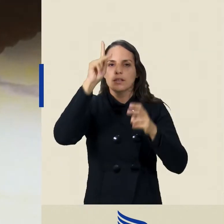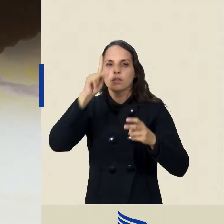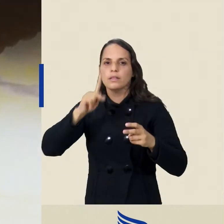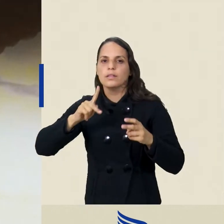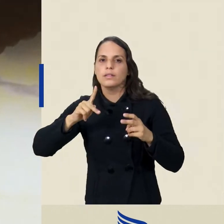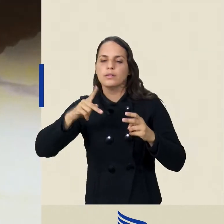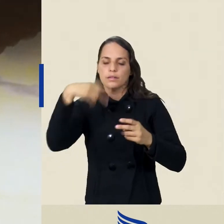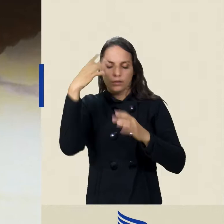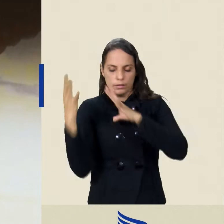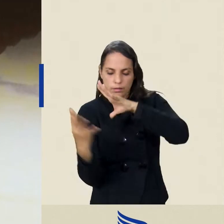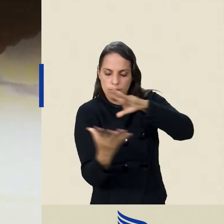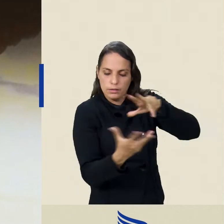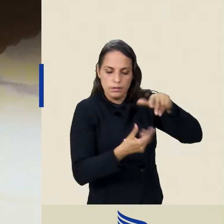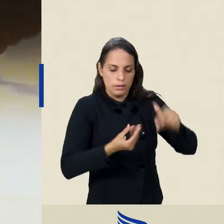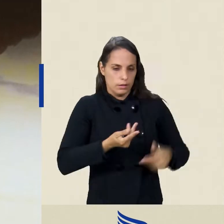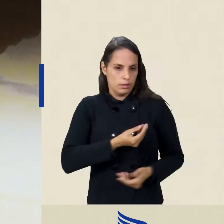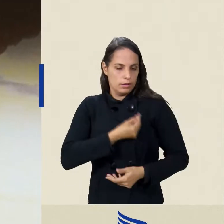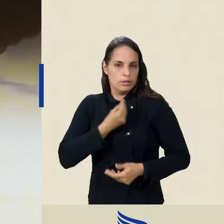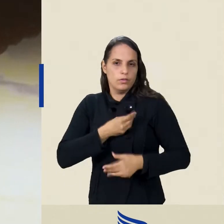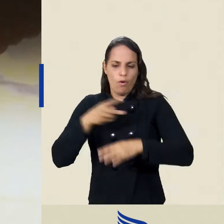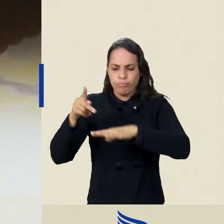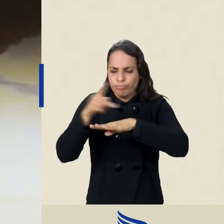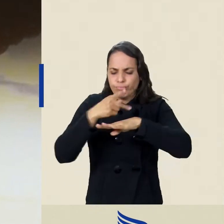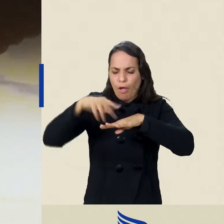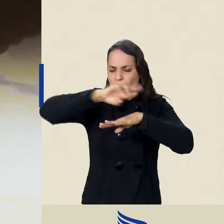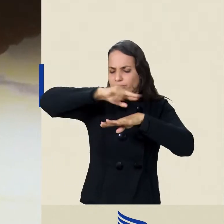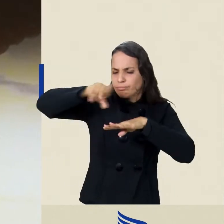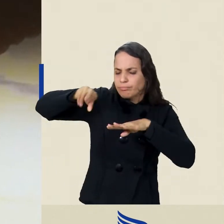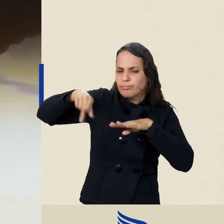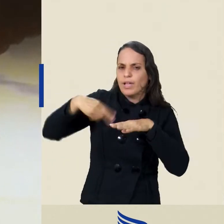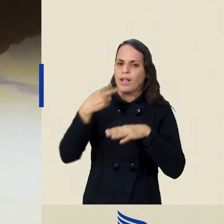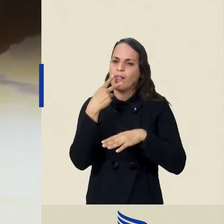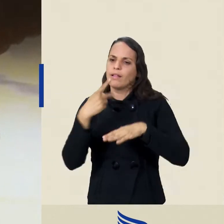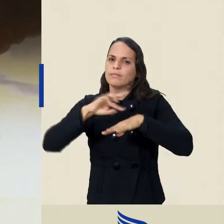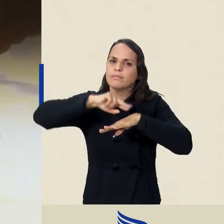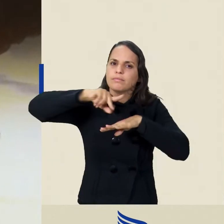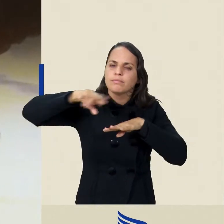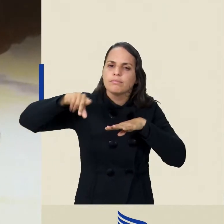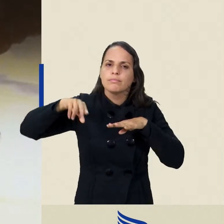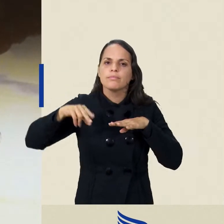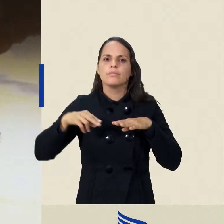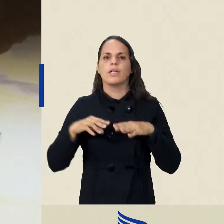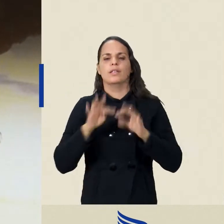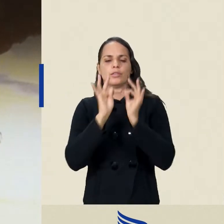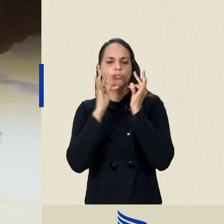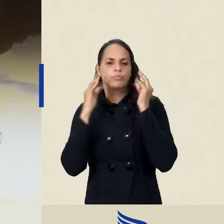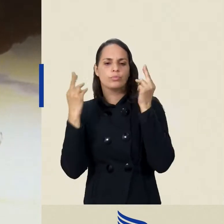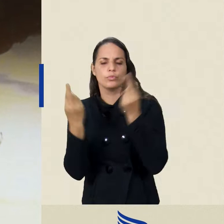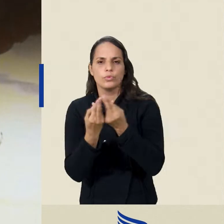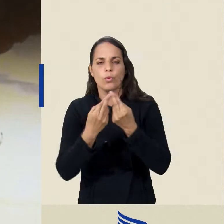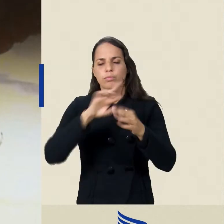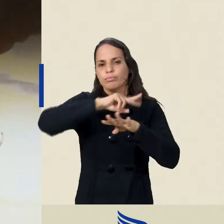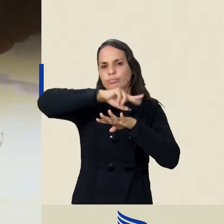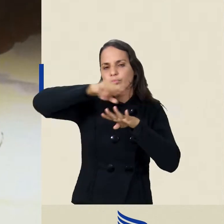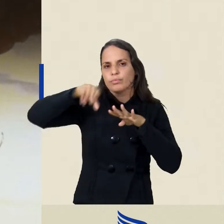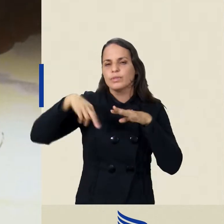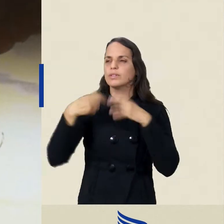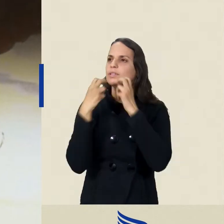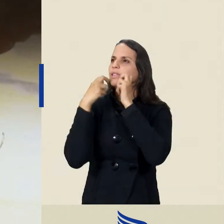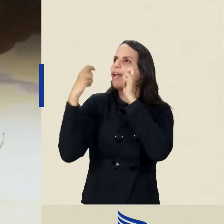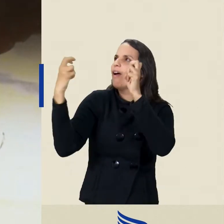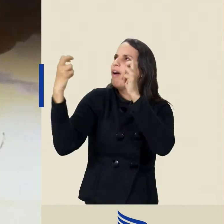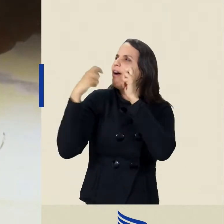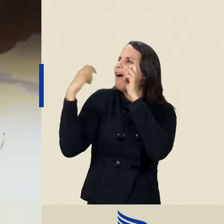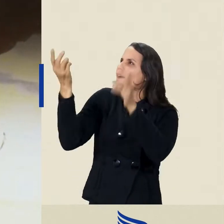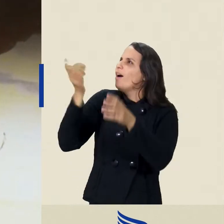terra, e a toda nação, e tribo, e língua, e povo, dizendo com grande voz: Temei a Deus e